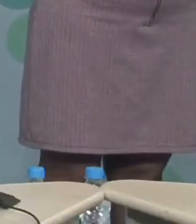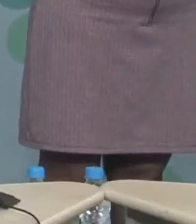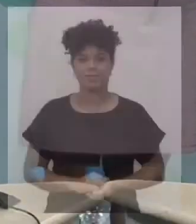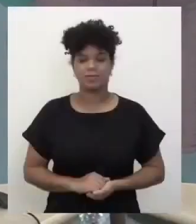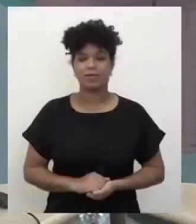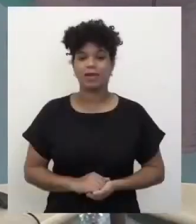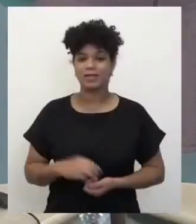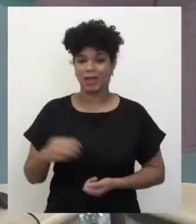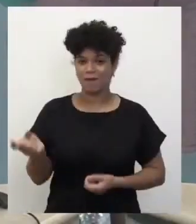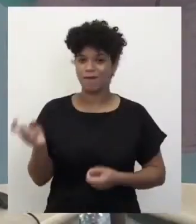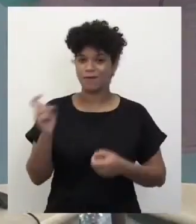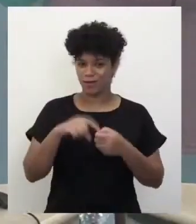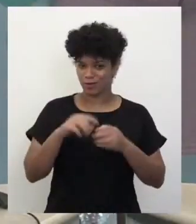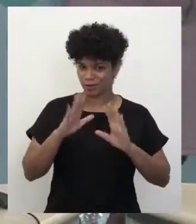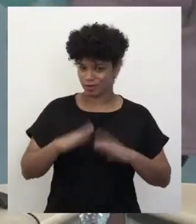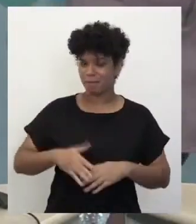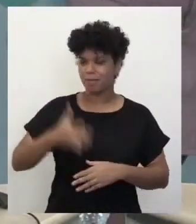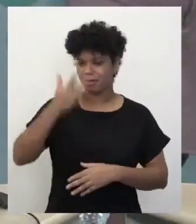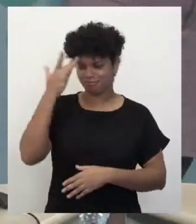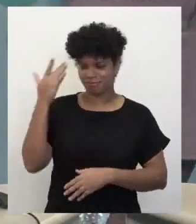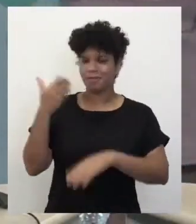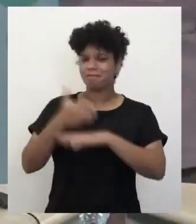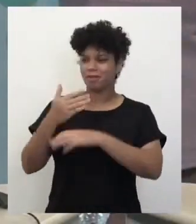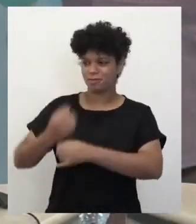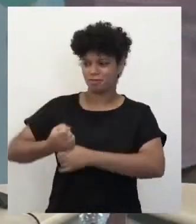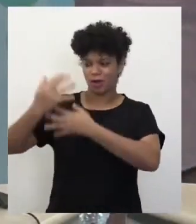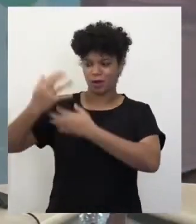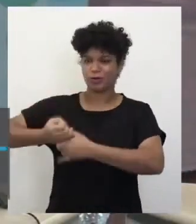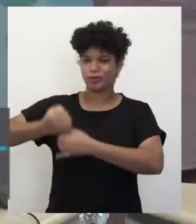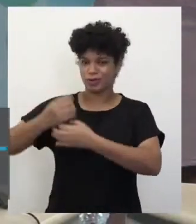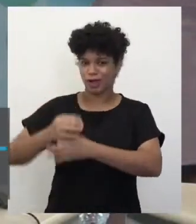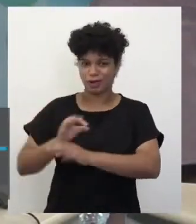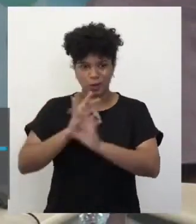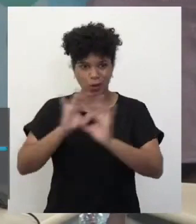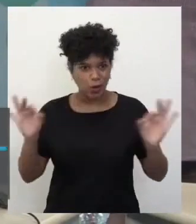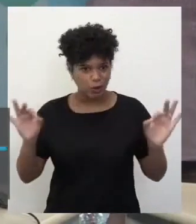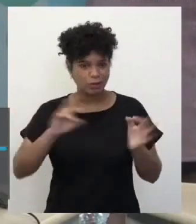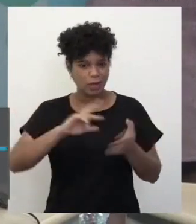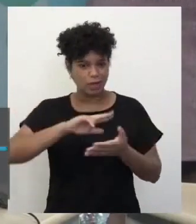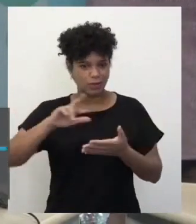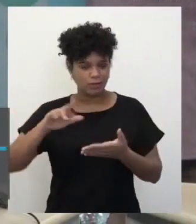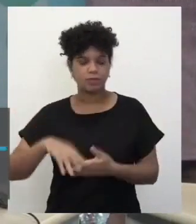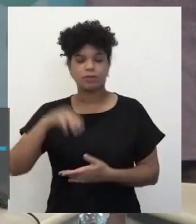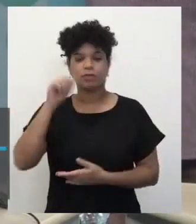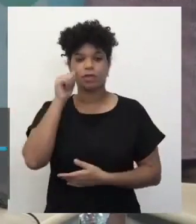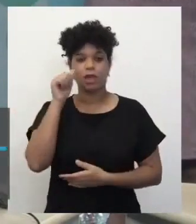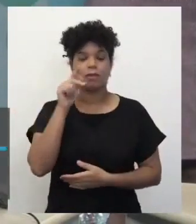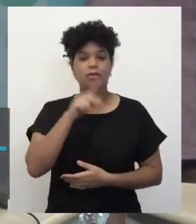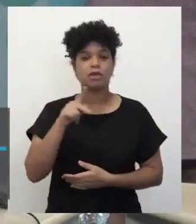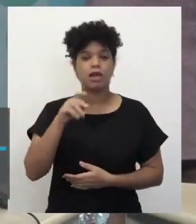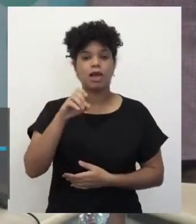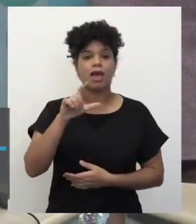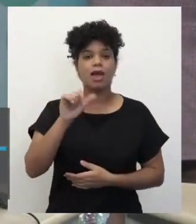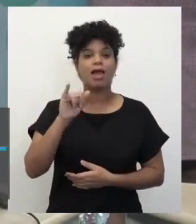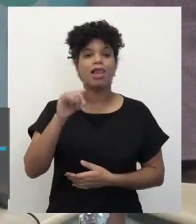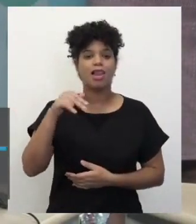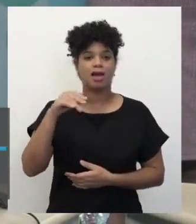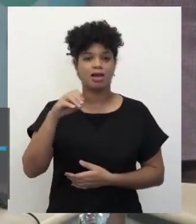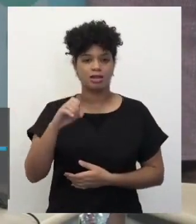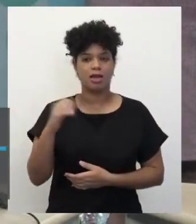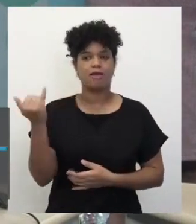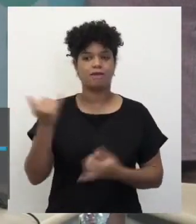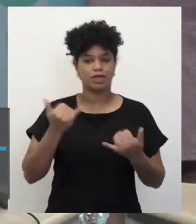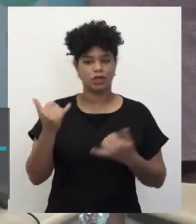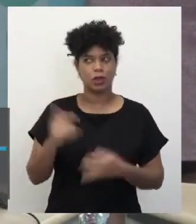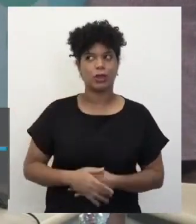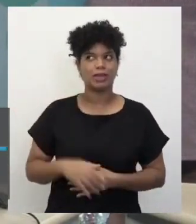Márcia, estamos aqui de volta, o pessoal está participando bastante. Temos aqui a Proelaine falou assim, histórias de assombração.